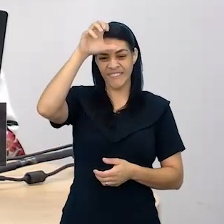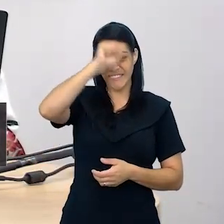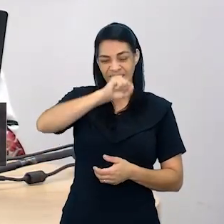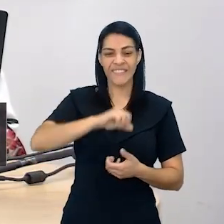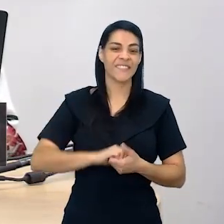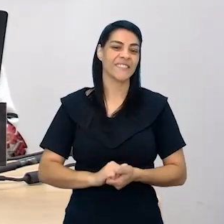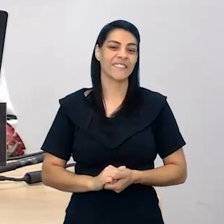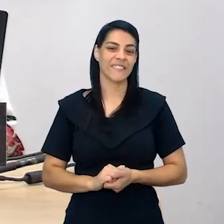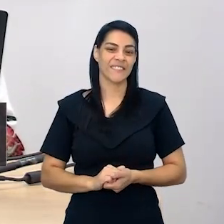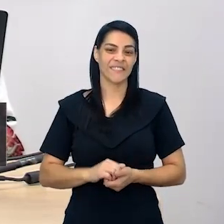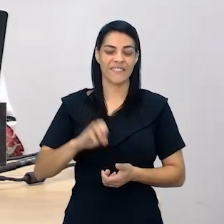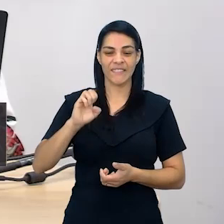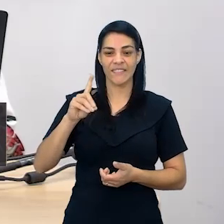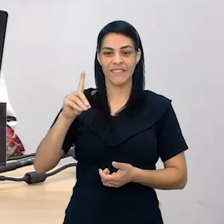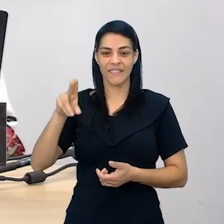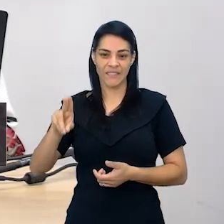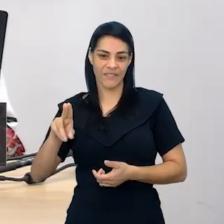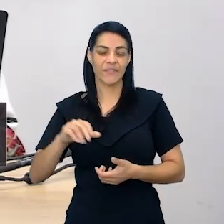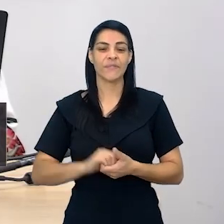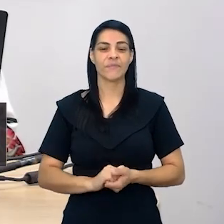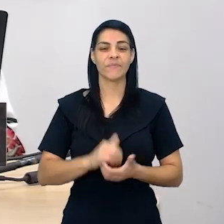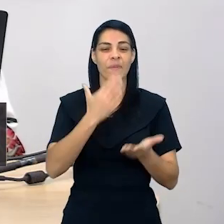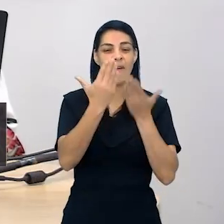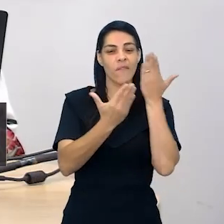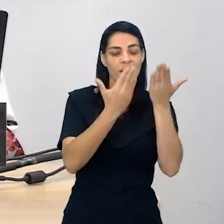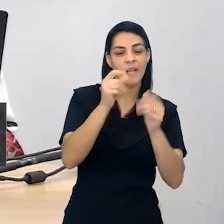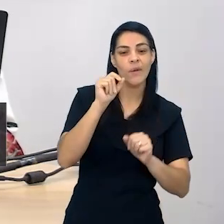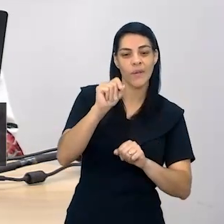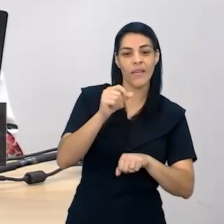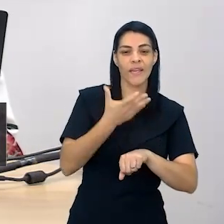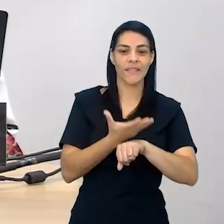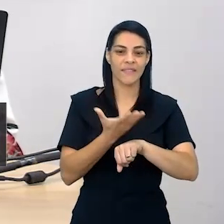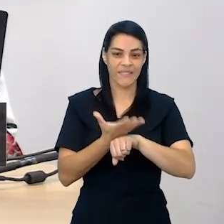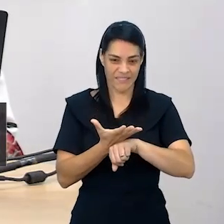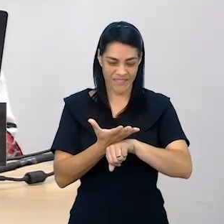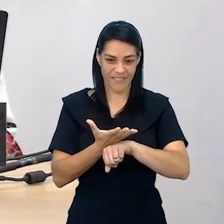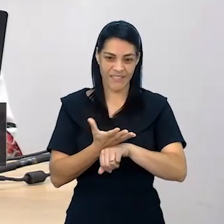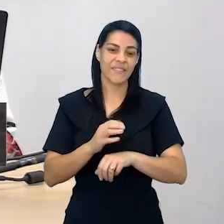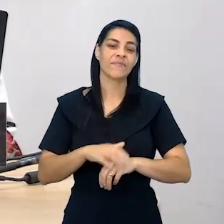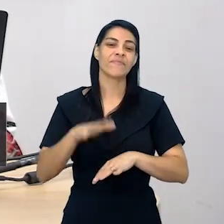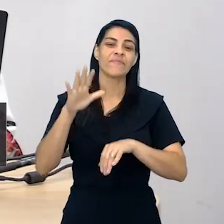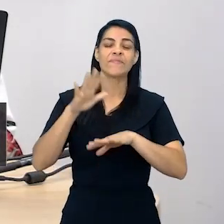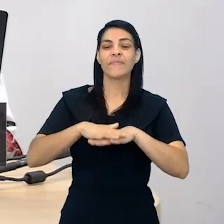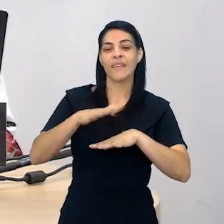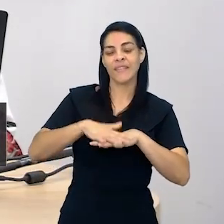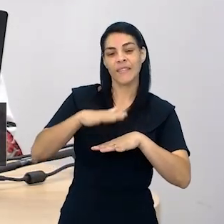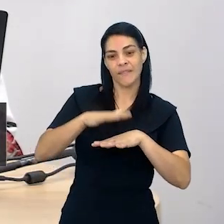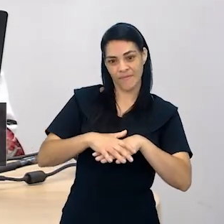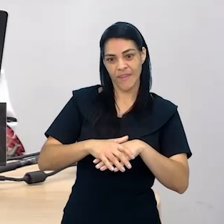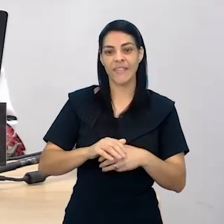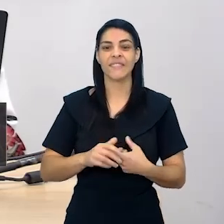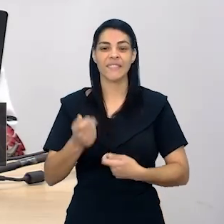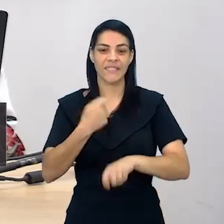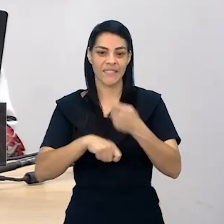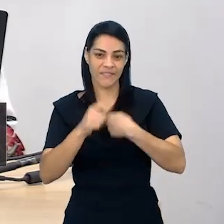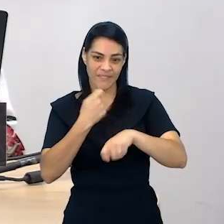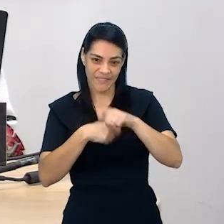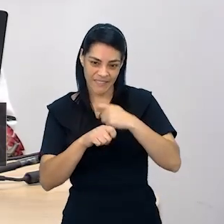apreendedor e ele vai tratar e da matemática financeira e da educação financeira